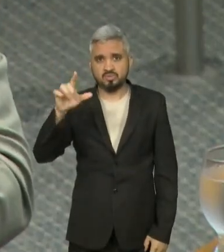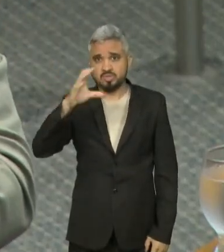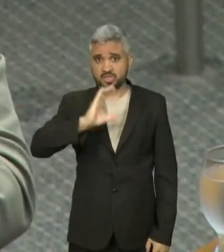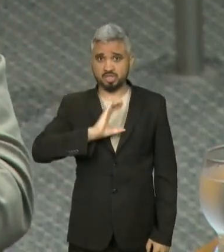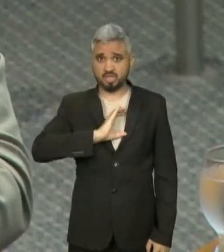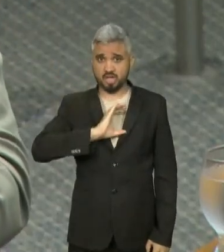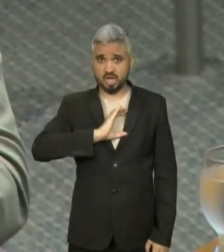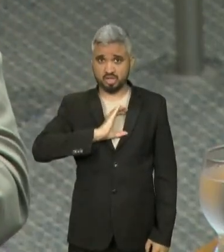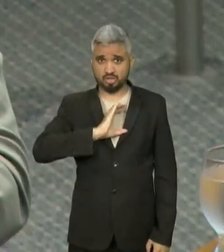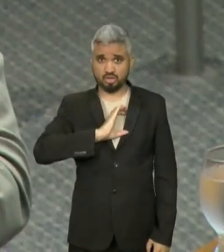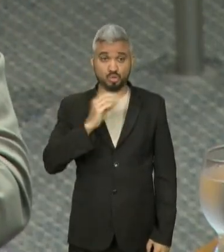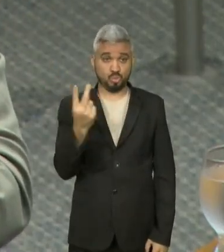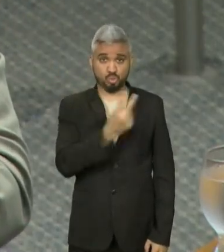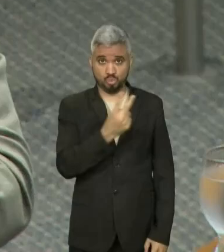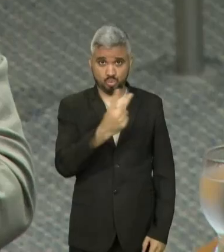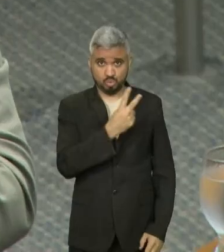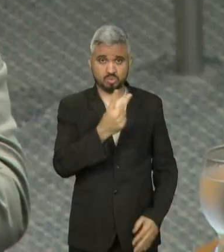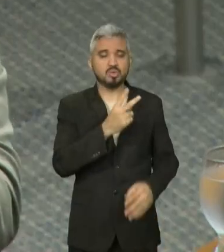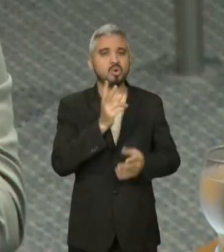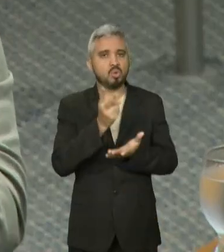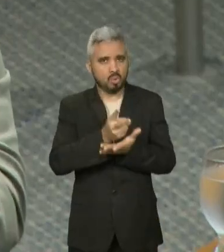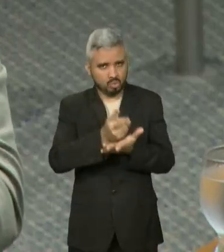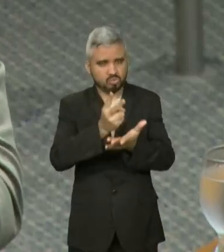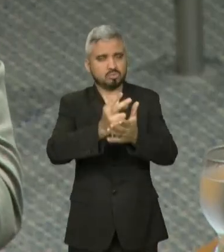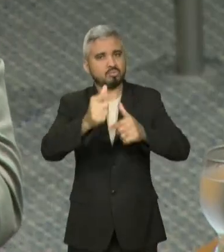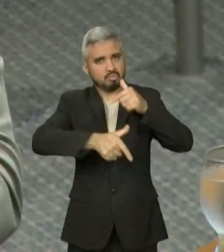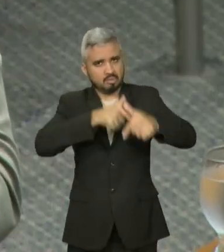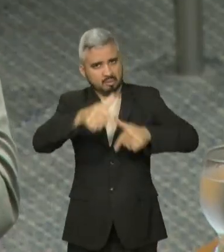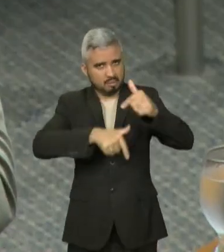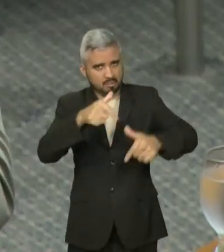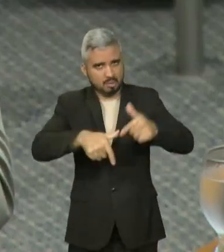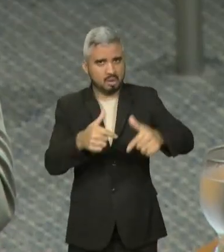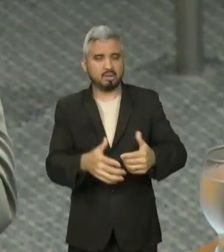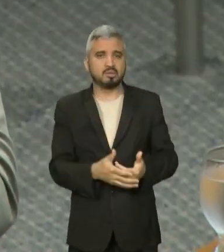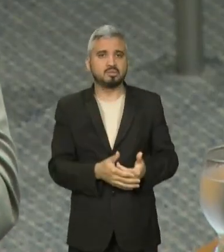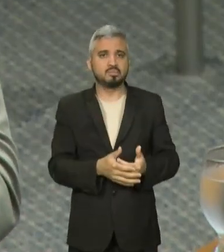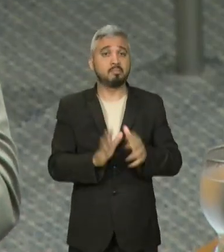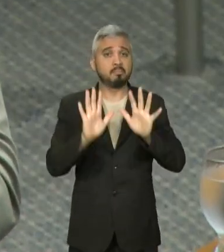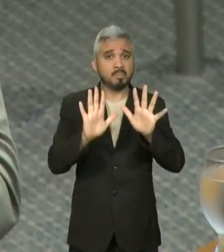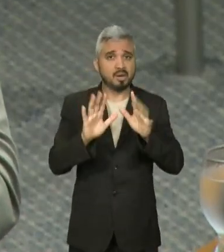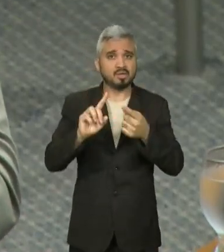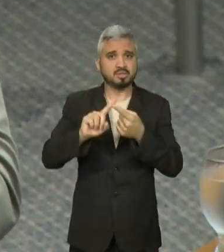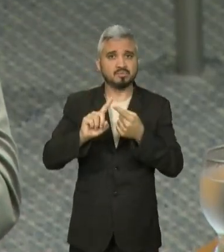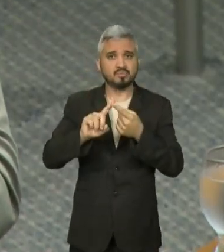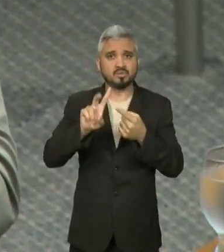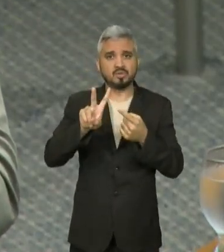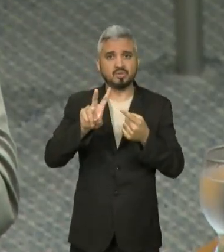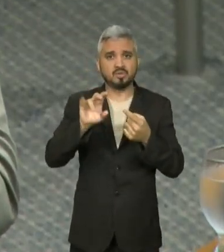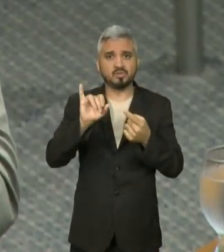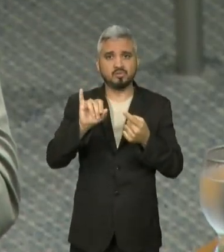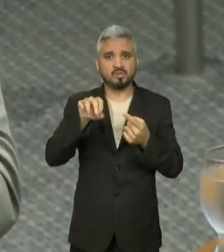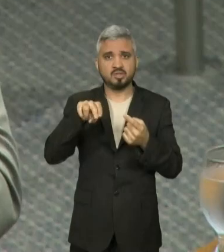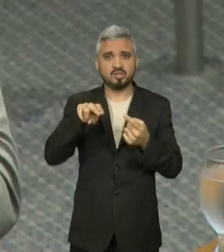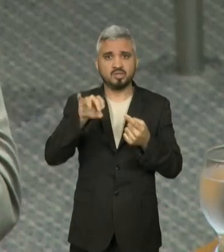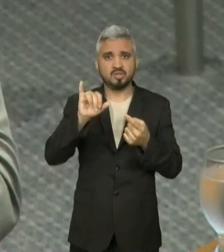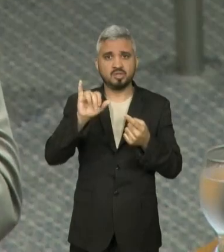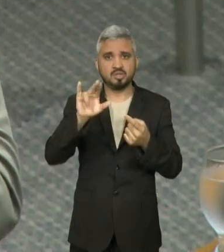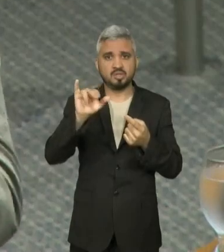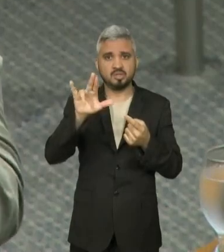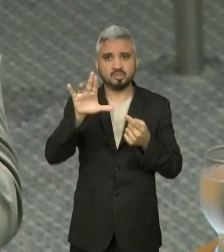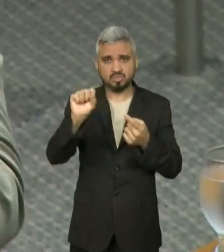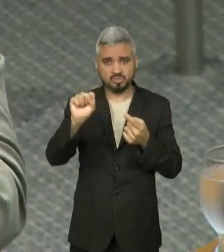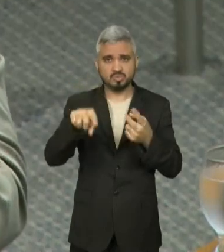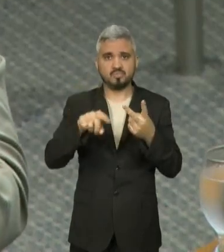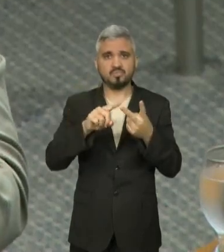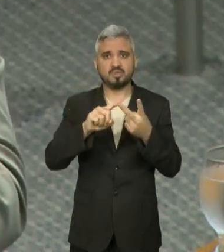vive a cidade, como o deputado Vinícius e o deputado Cascaria, eles têm que andar mais. Tem que estar presente, porque,